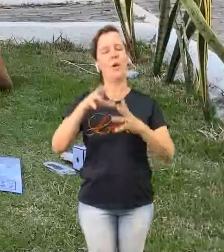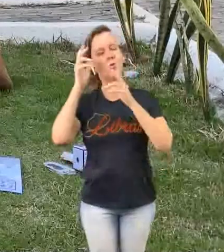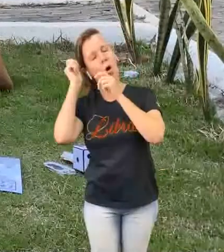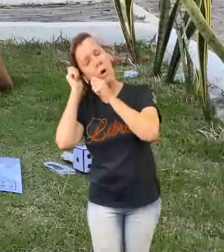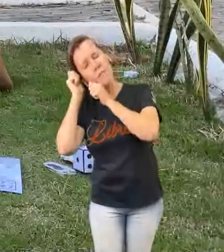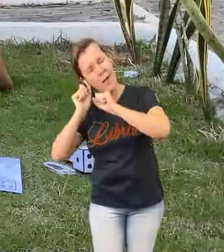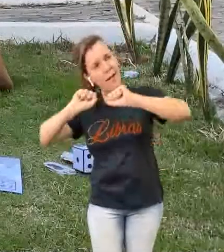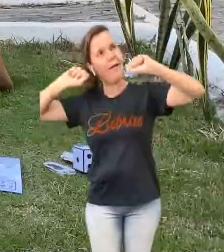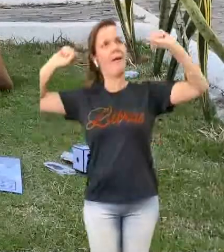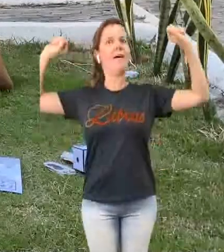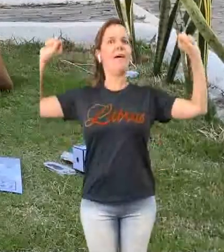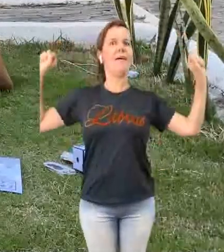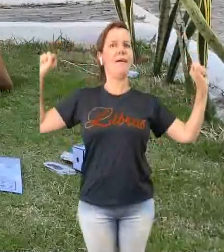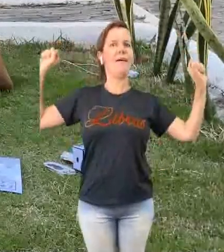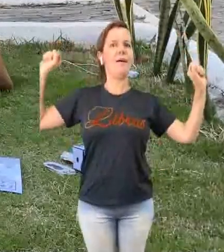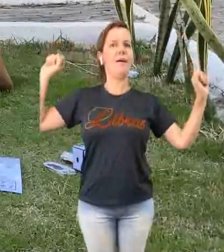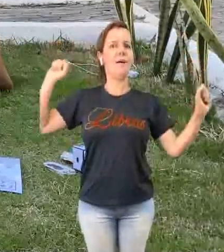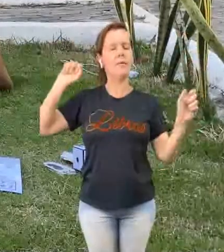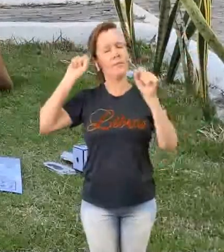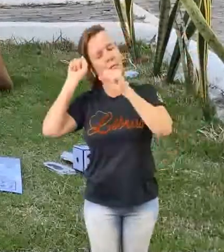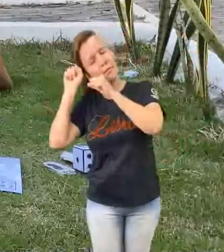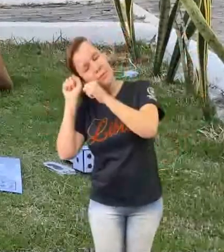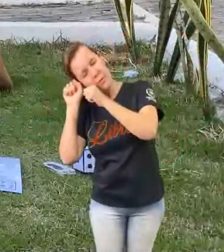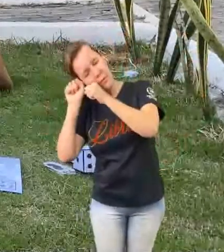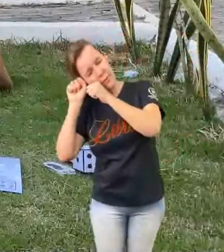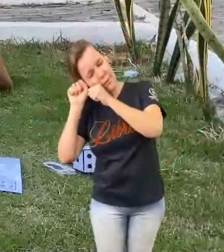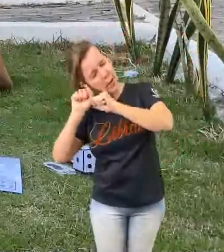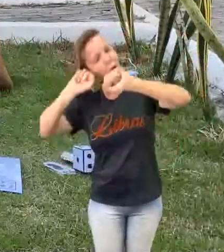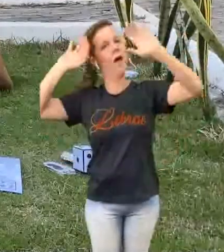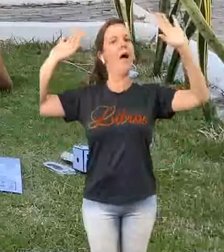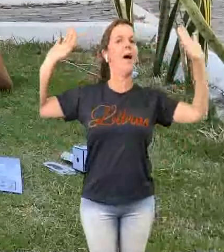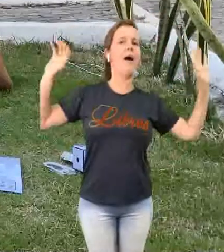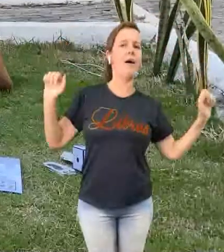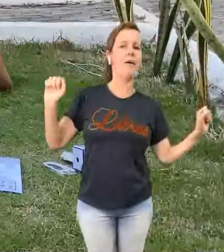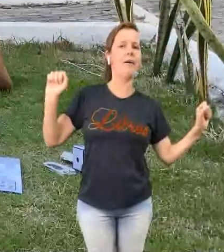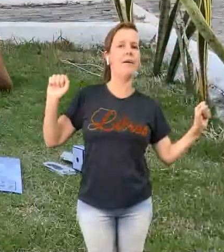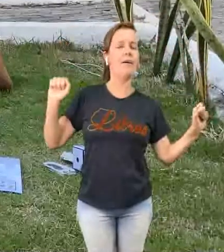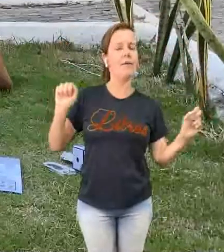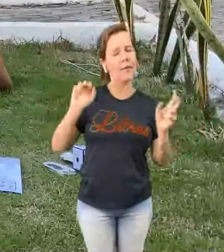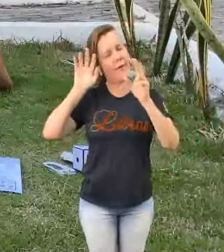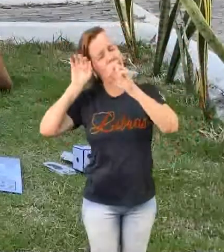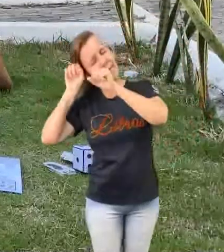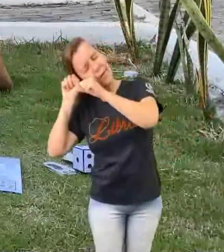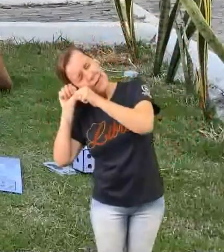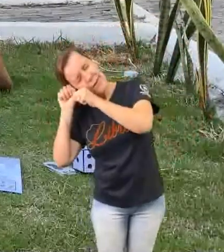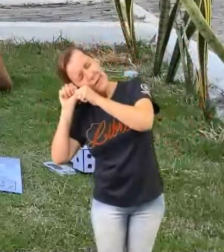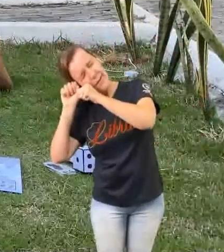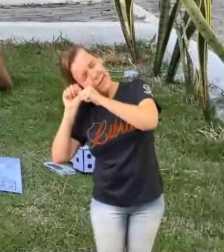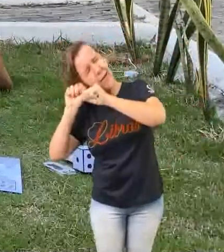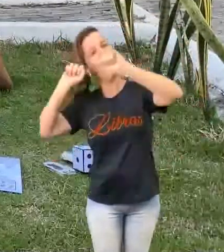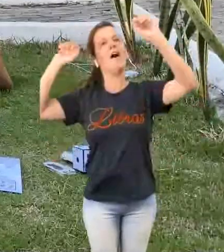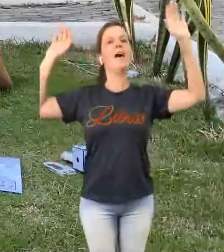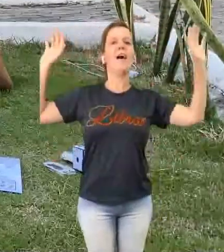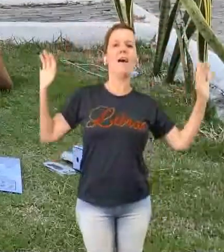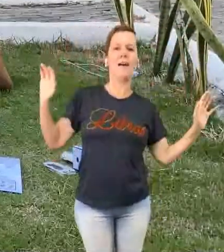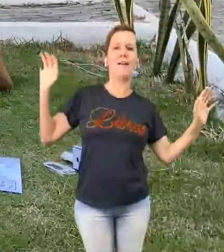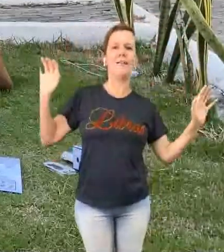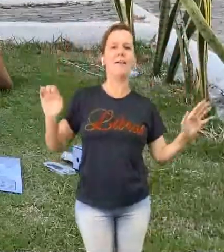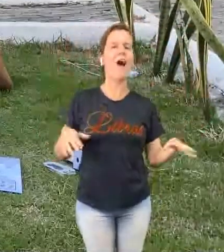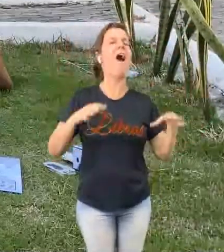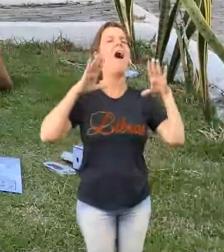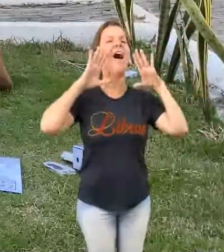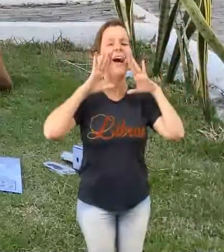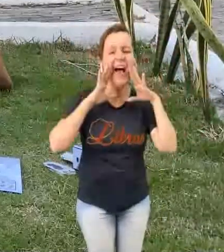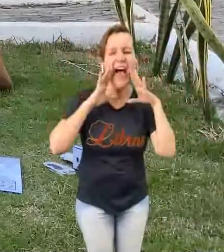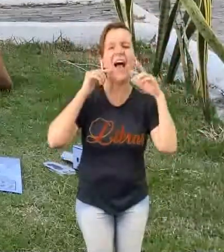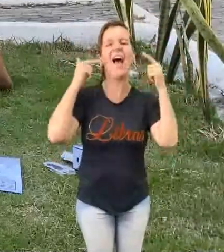ha ha ha ha ha! Dorme, acorda, dorme, acorda, dorme, acorda!